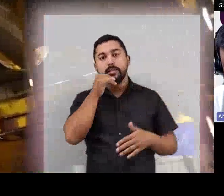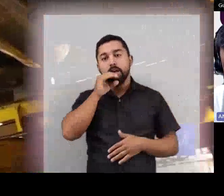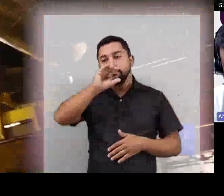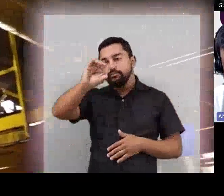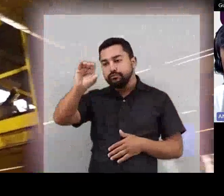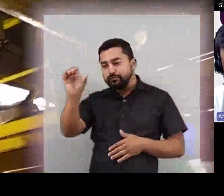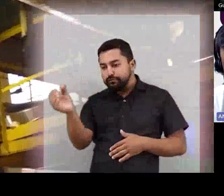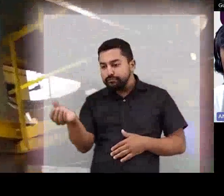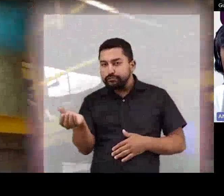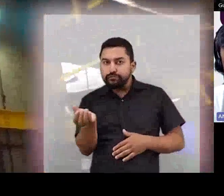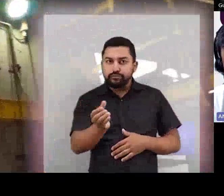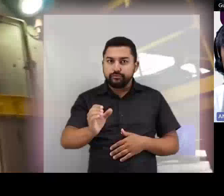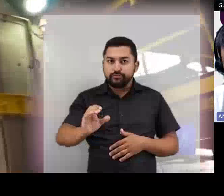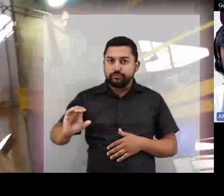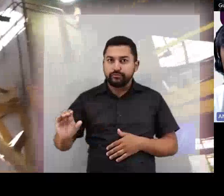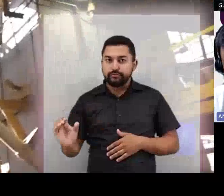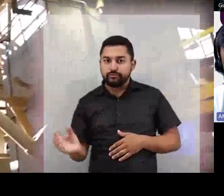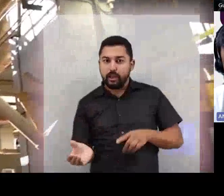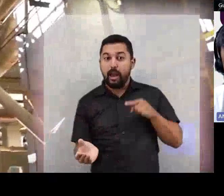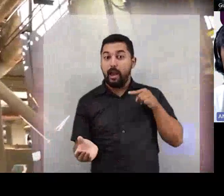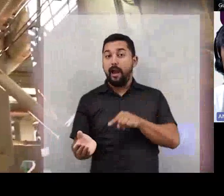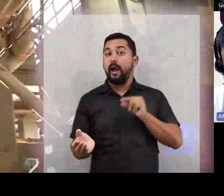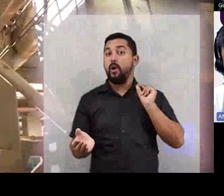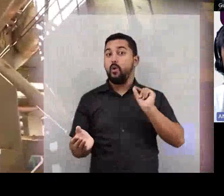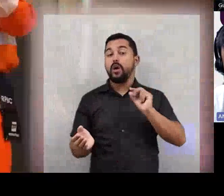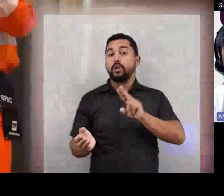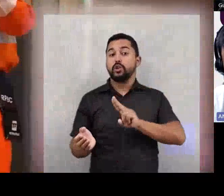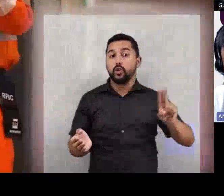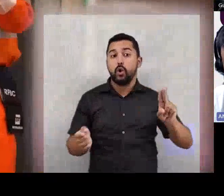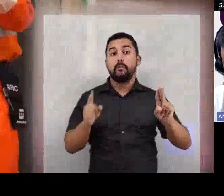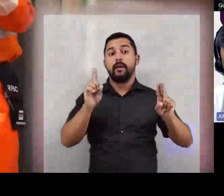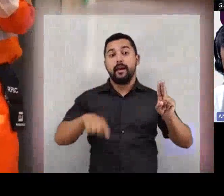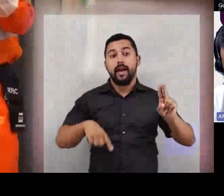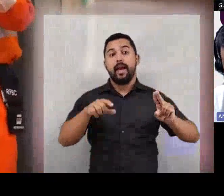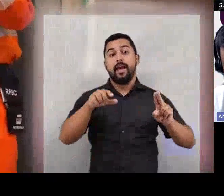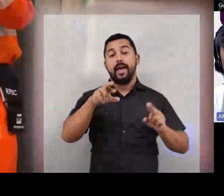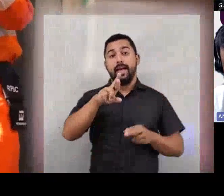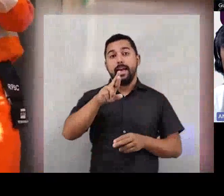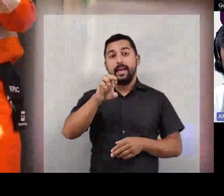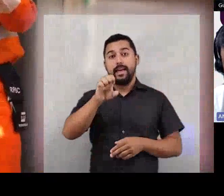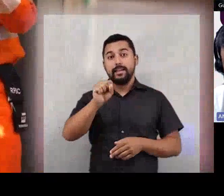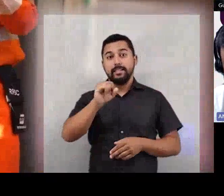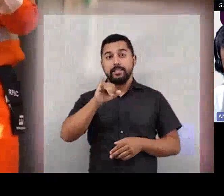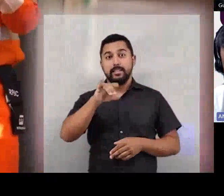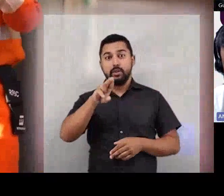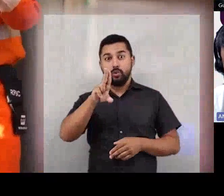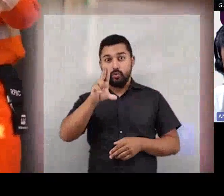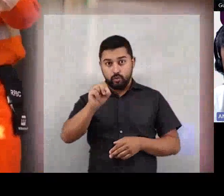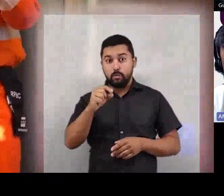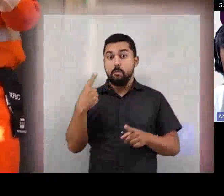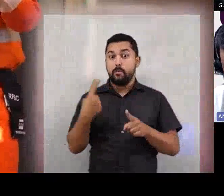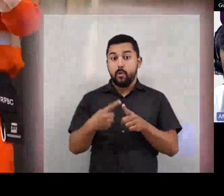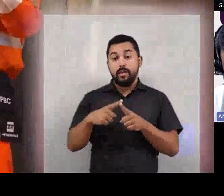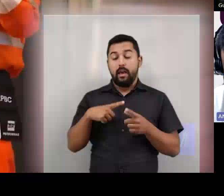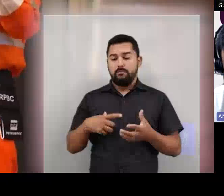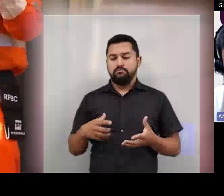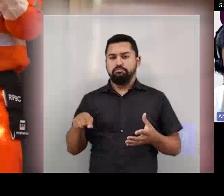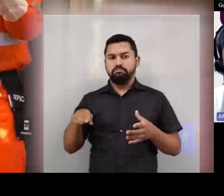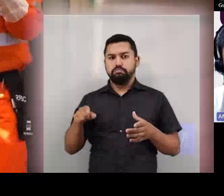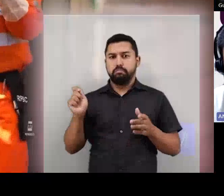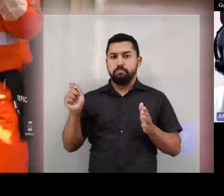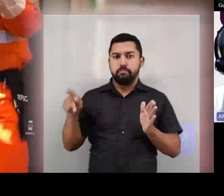por aqui, pela parte mais baixa da coluna. Essa fração específica é chamada de resíduo atmosférico, porque o processamento acontece